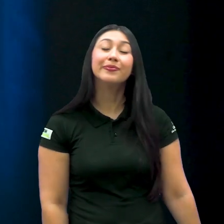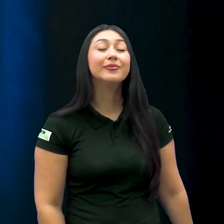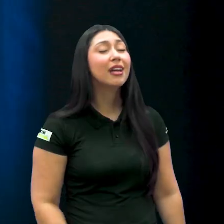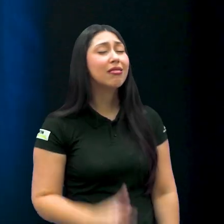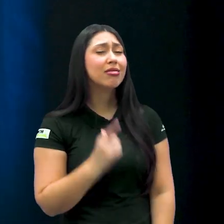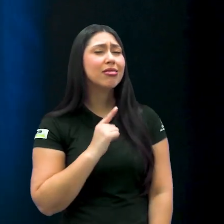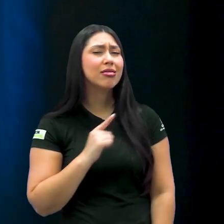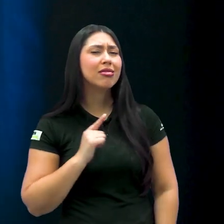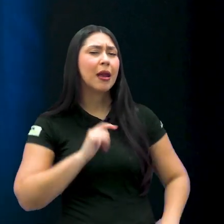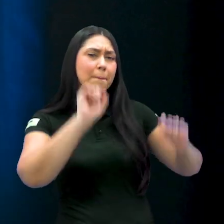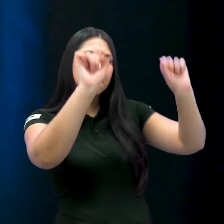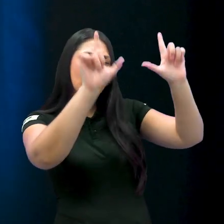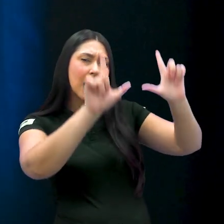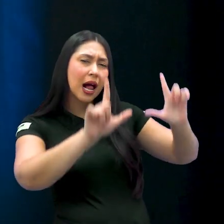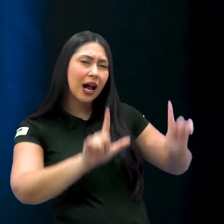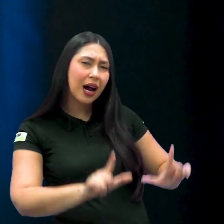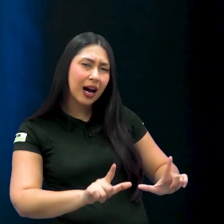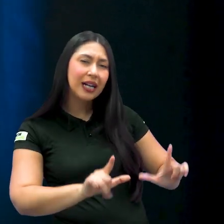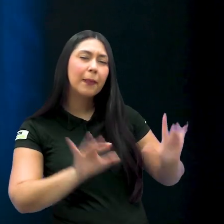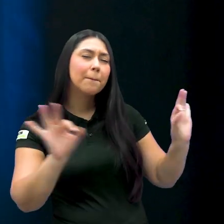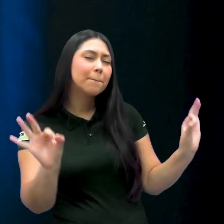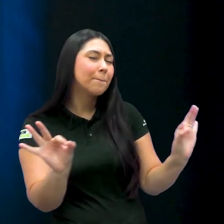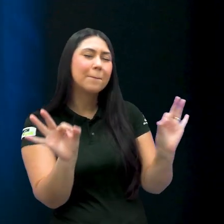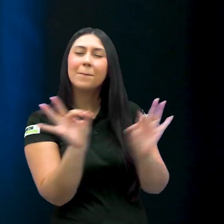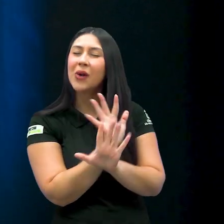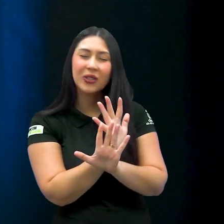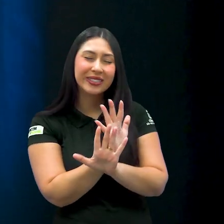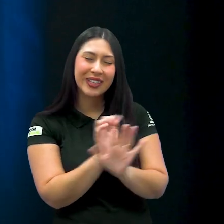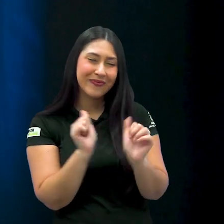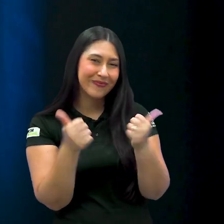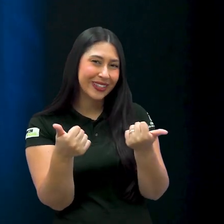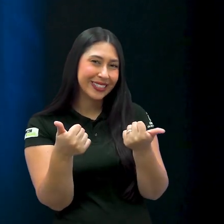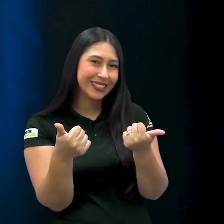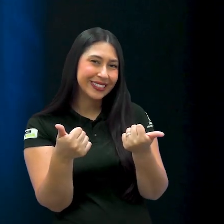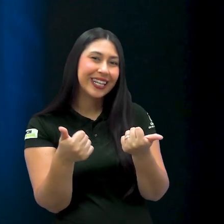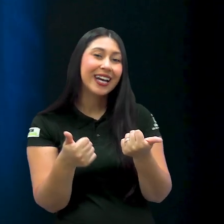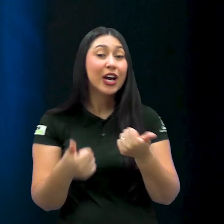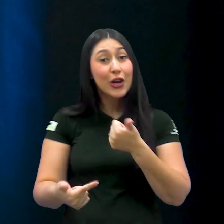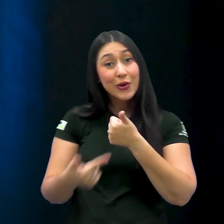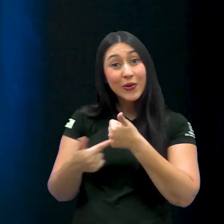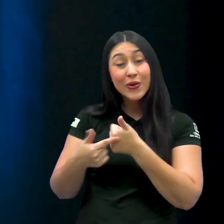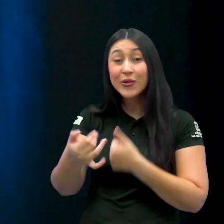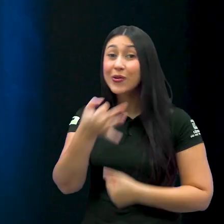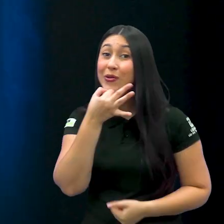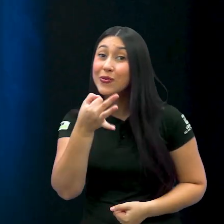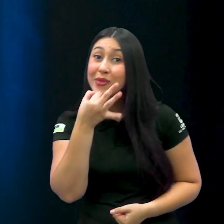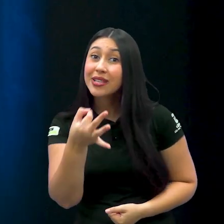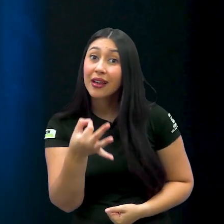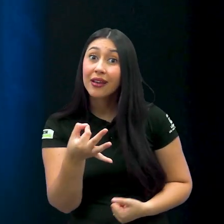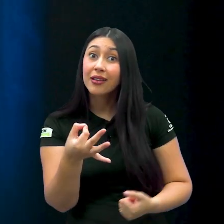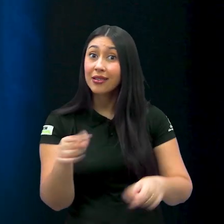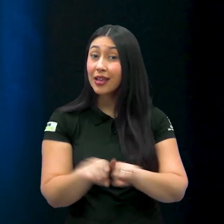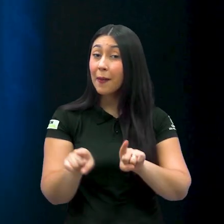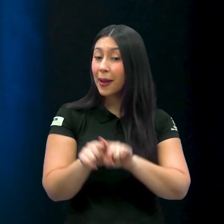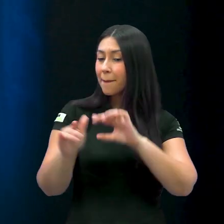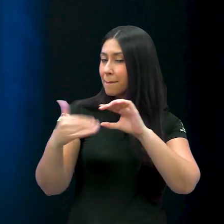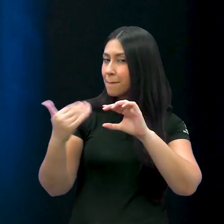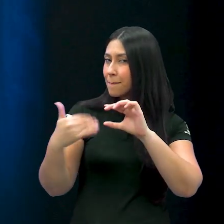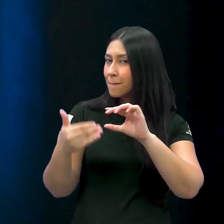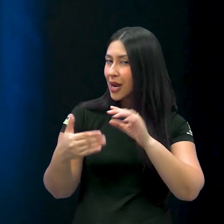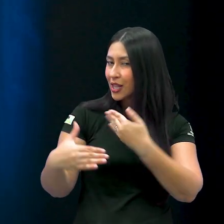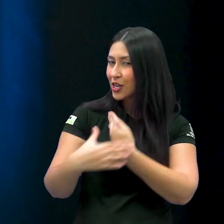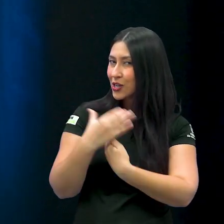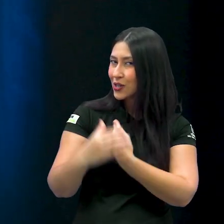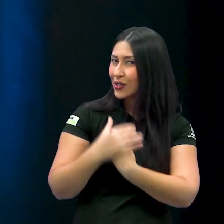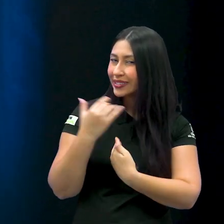você encontra a nossa playlist organizadinha, episódio por episódio, tá bom? Curte, comenta o que você achou e quem você quer ver aqui no nosso estúdio. Eu vou